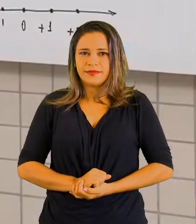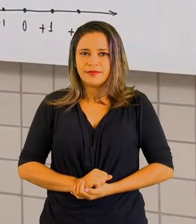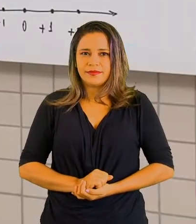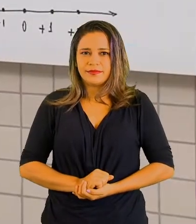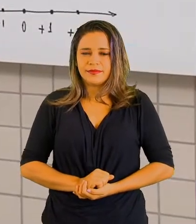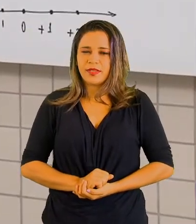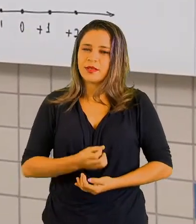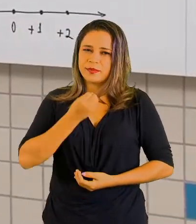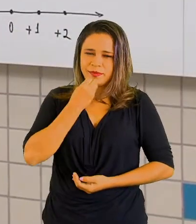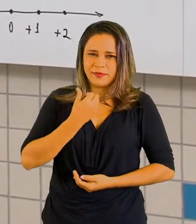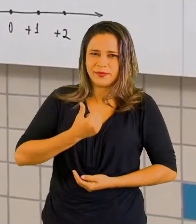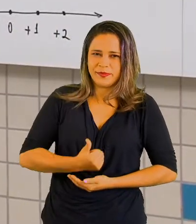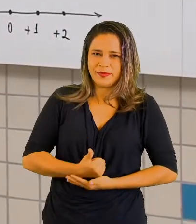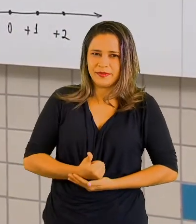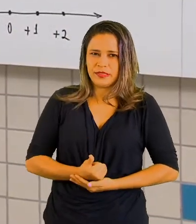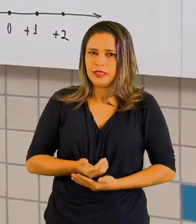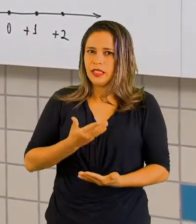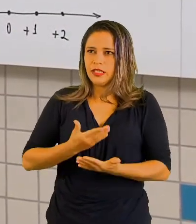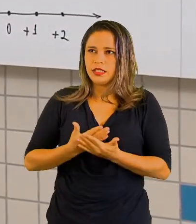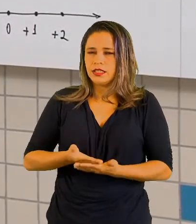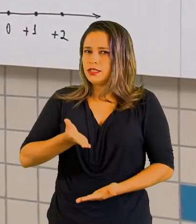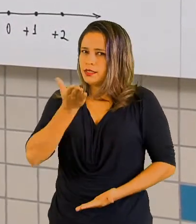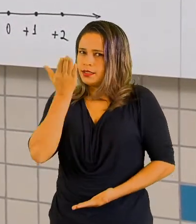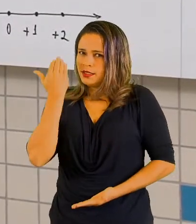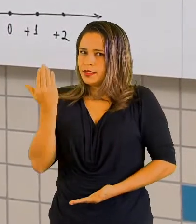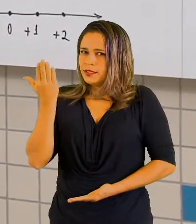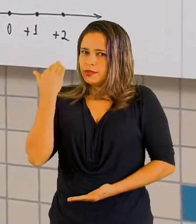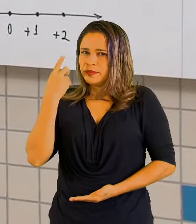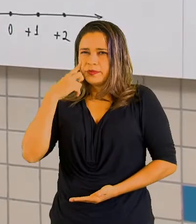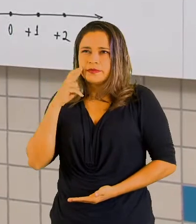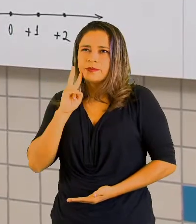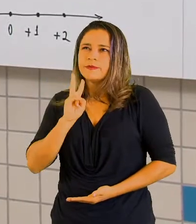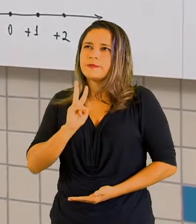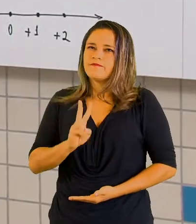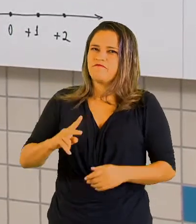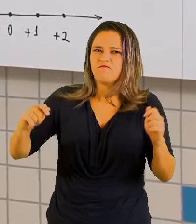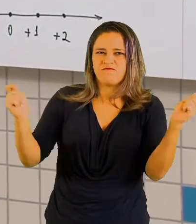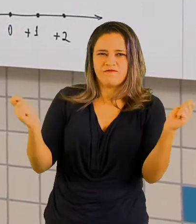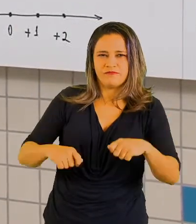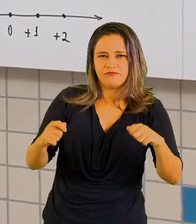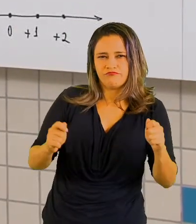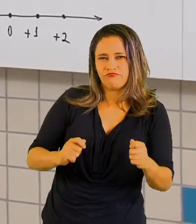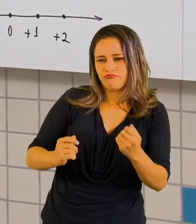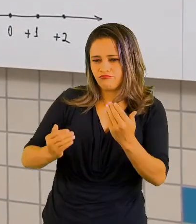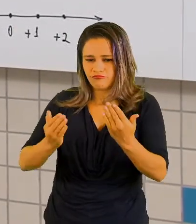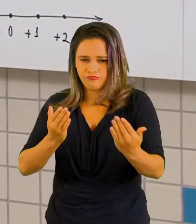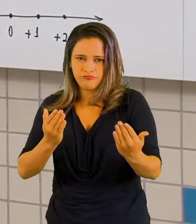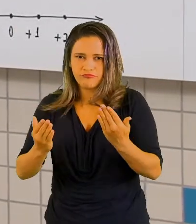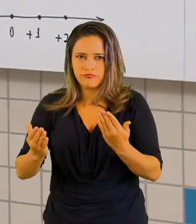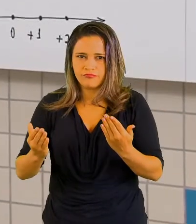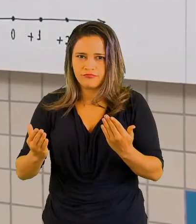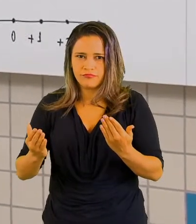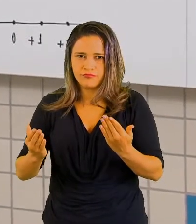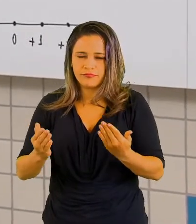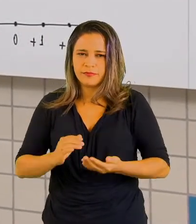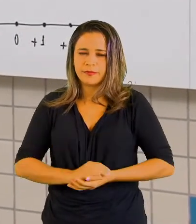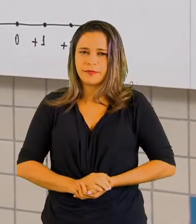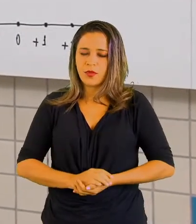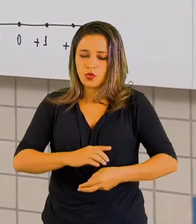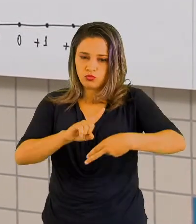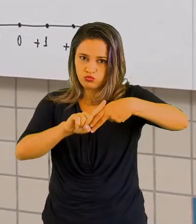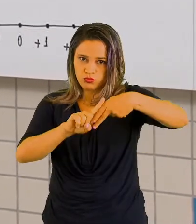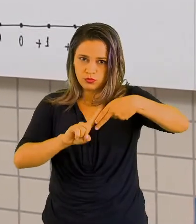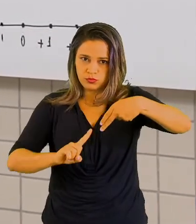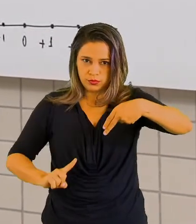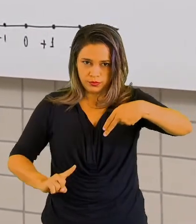Muito bem, das aulas anteriores nós vimos que é possível associar os números